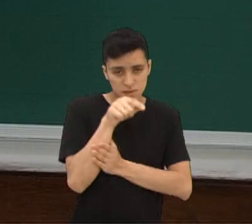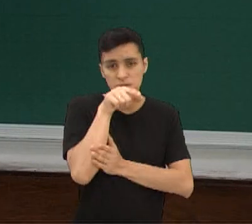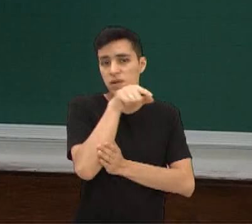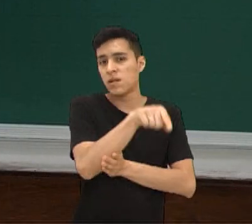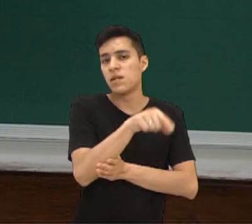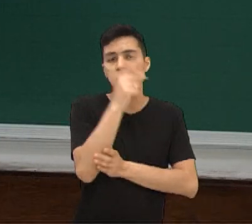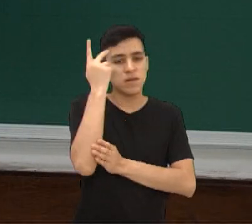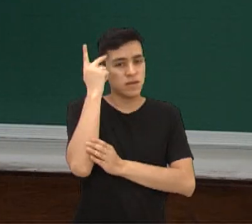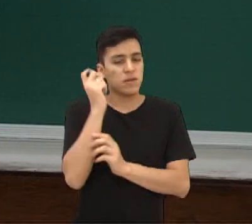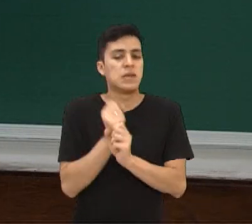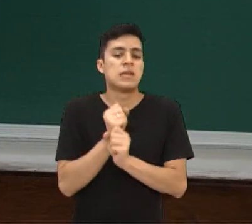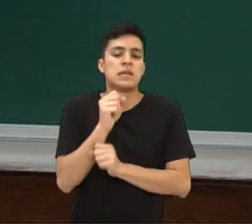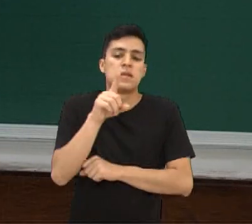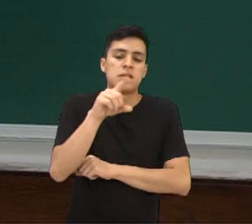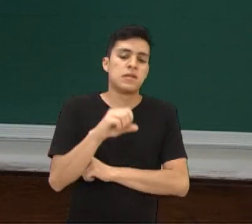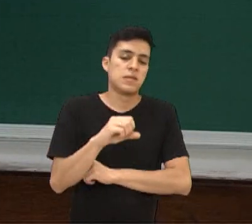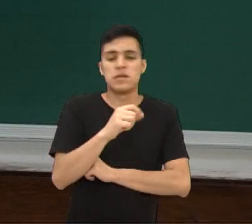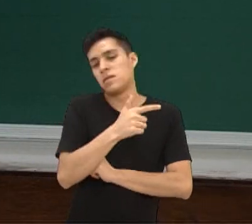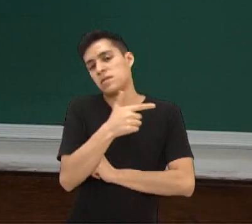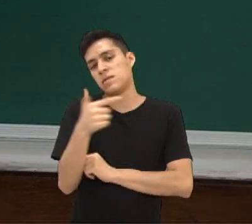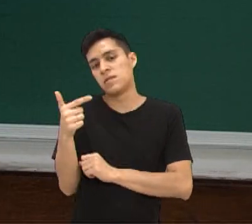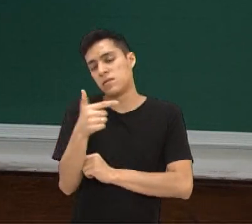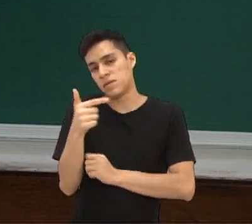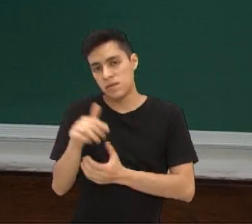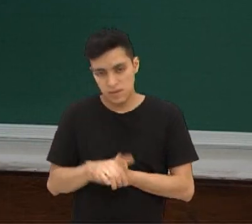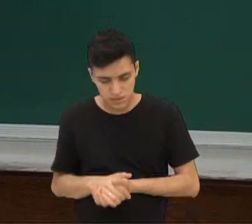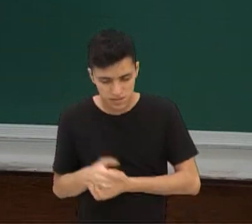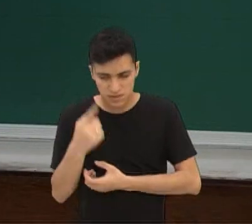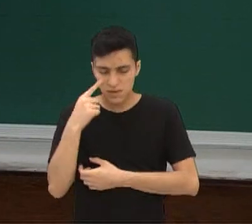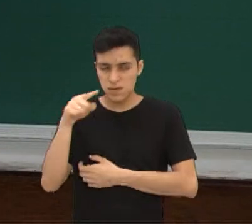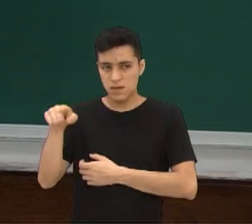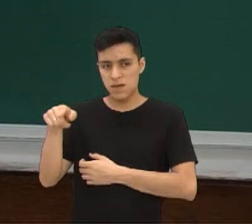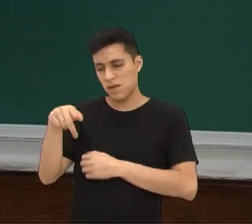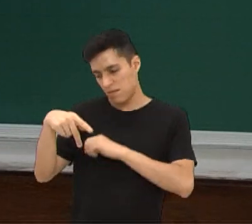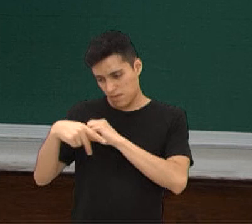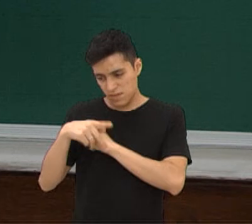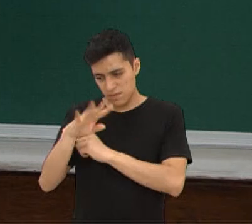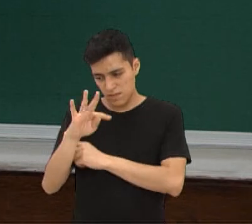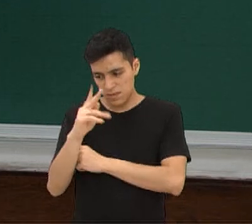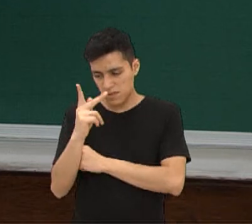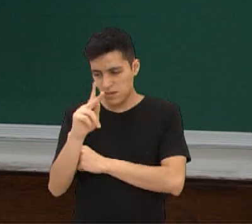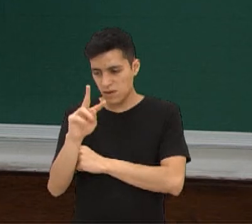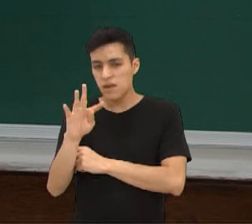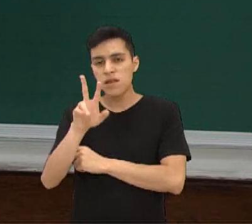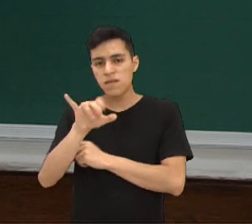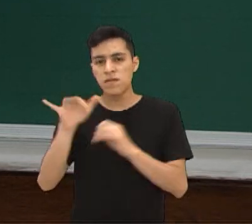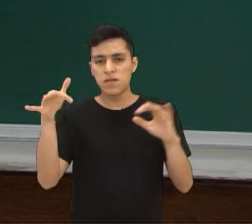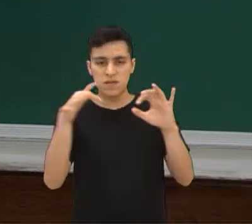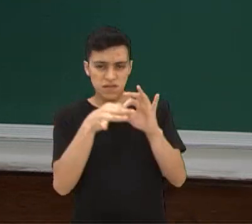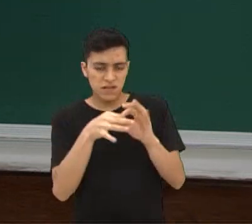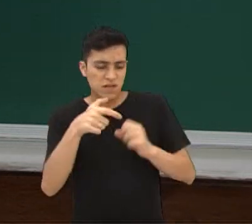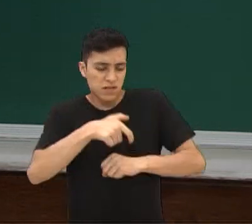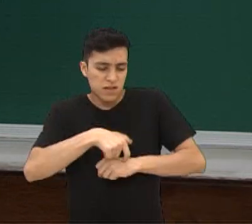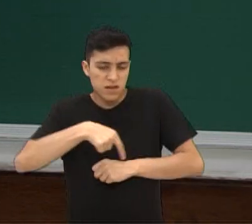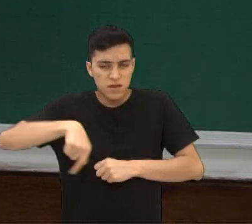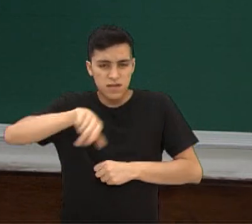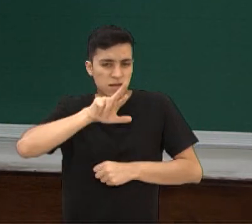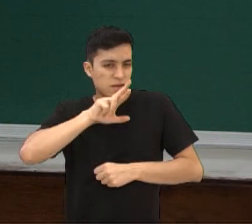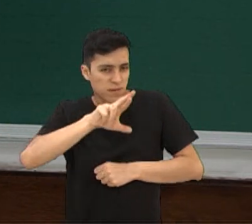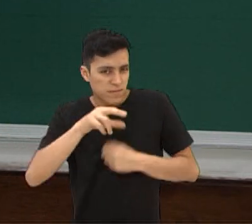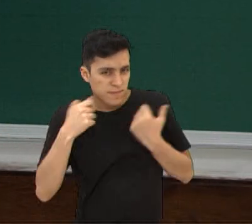Paulo no ano de 1922. Temos o pronome that, que vai fazer essa junção. Vou dar um tempinho para vocês responderem e a gente já